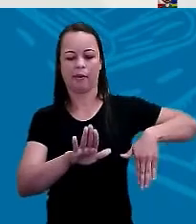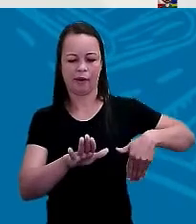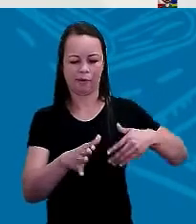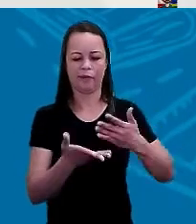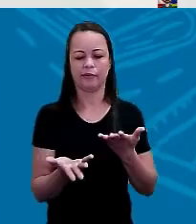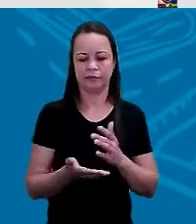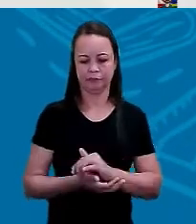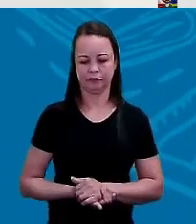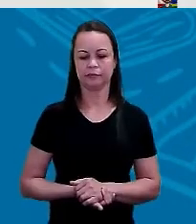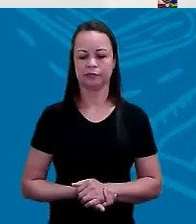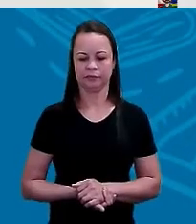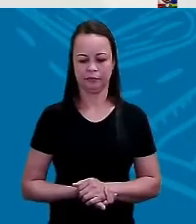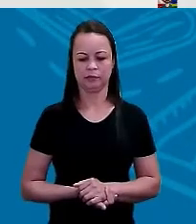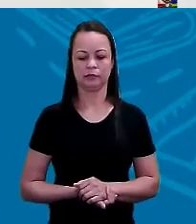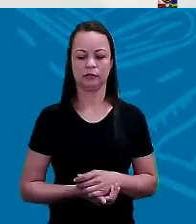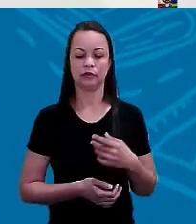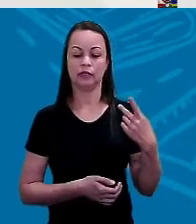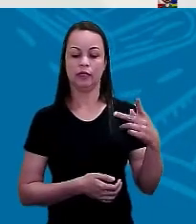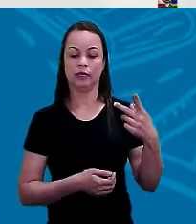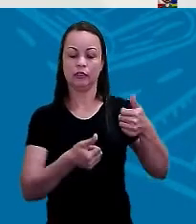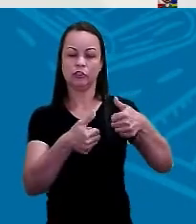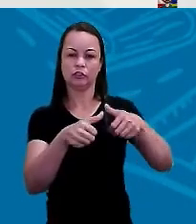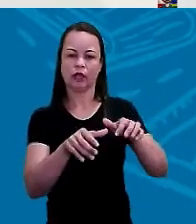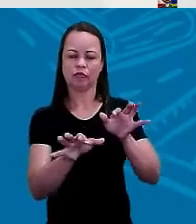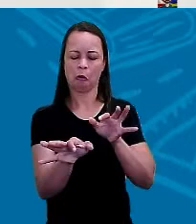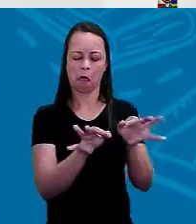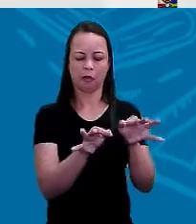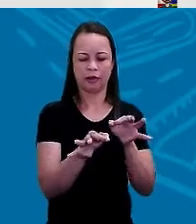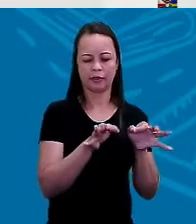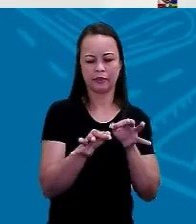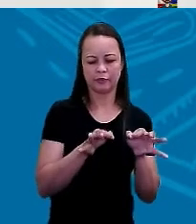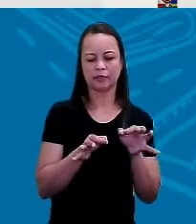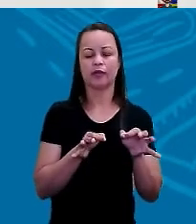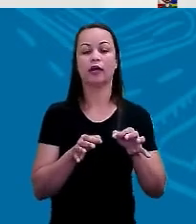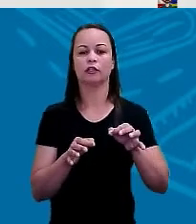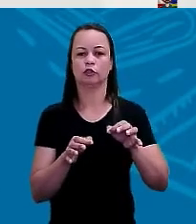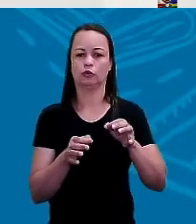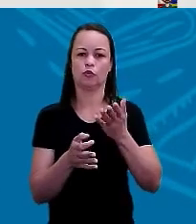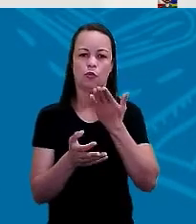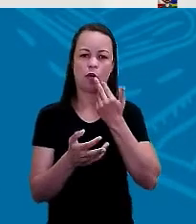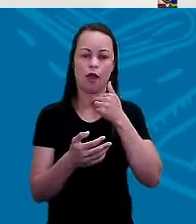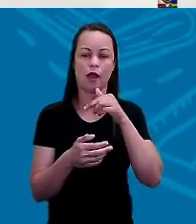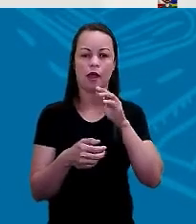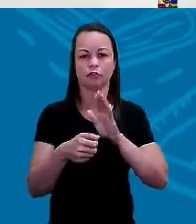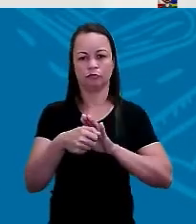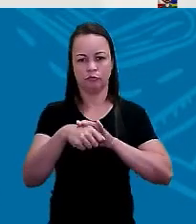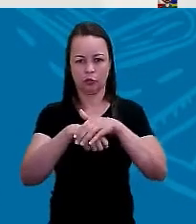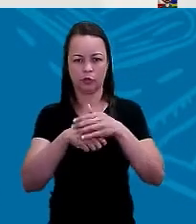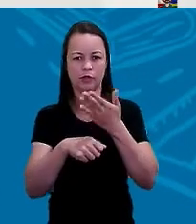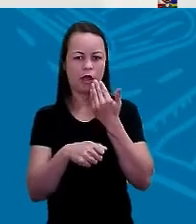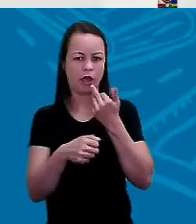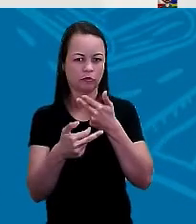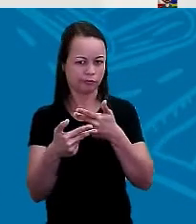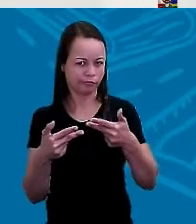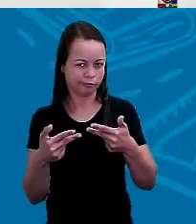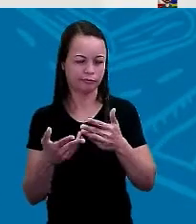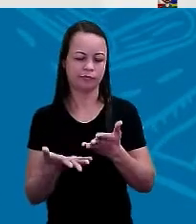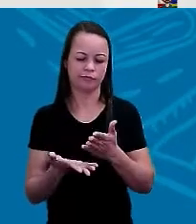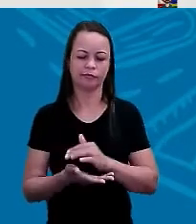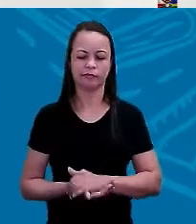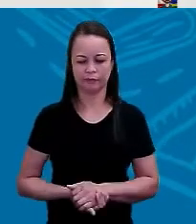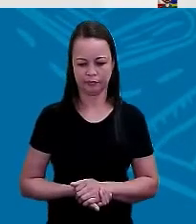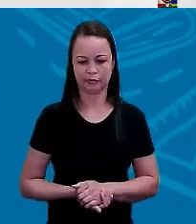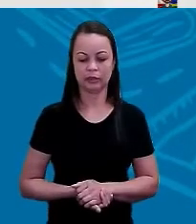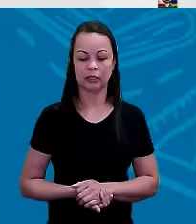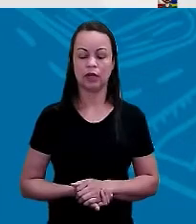Ou seja, Don, ele estava preparando o jantar. Então, se Don estava preparando o jantar,